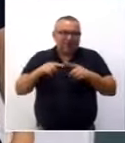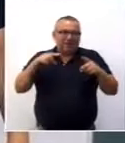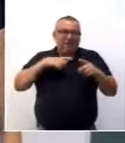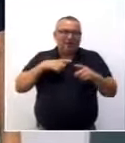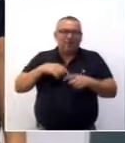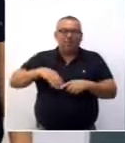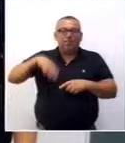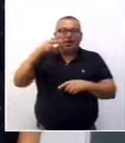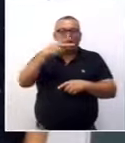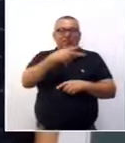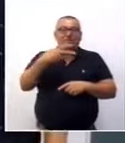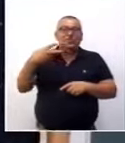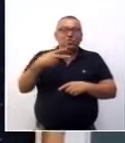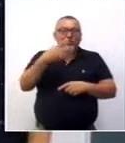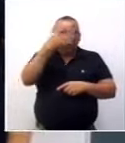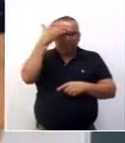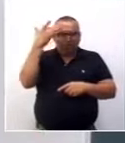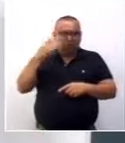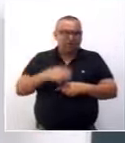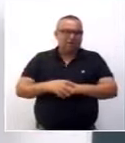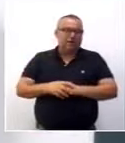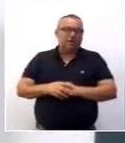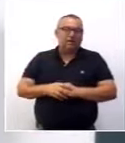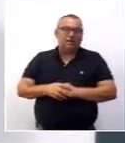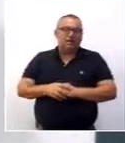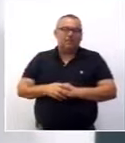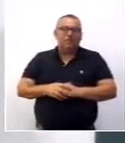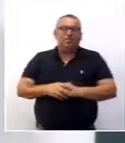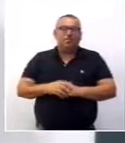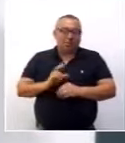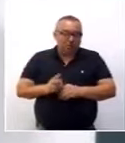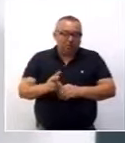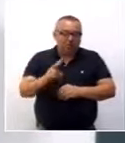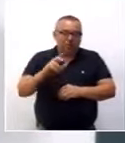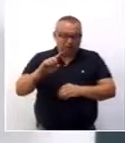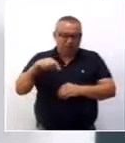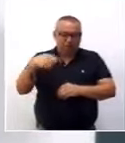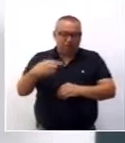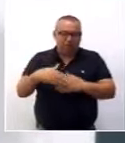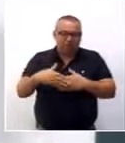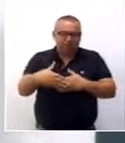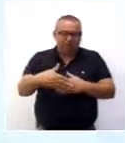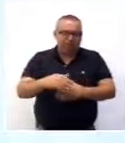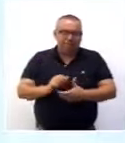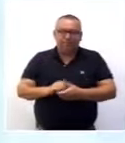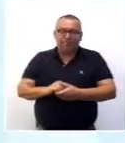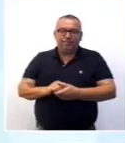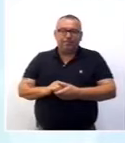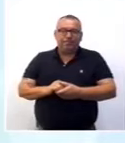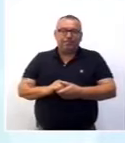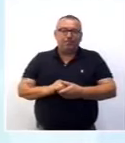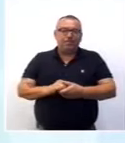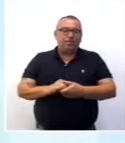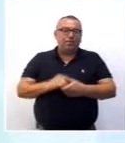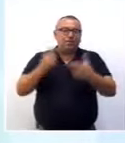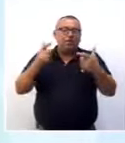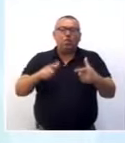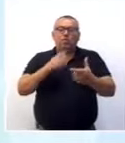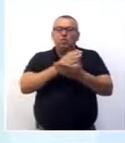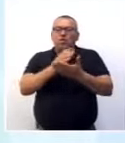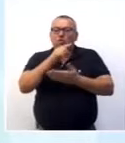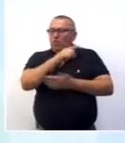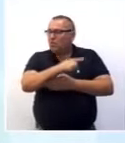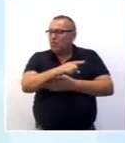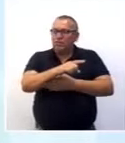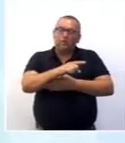de 22, não somos? Bora lá, vamos seguir? Próximo slide, por favor. Bom, de onde veio tudo isso? Como eu